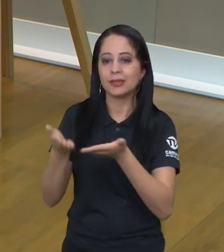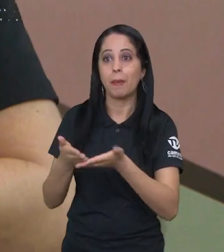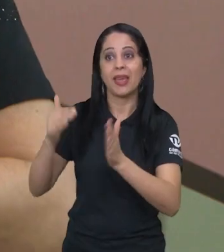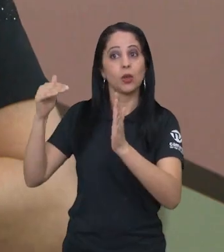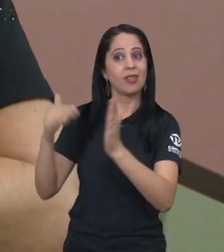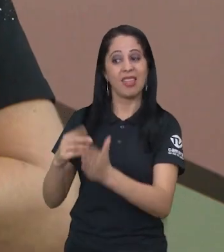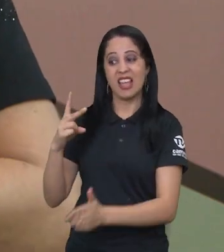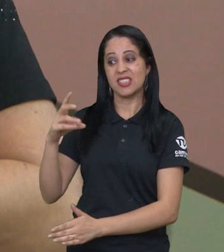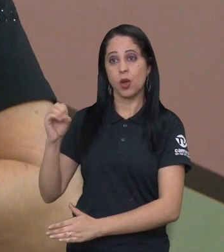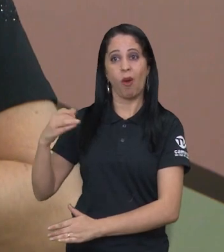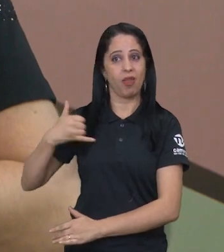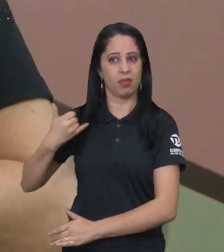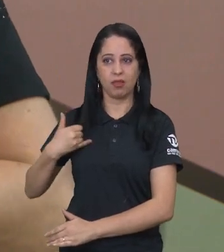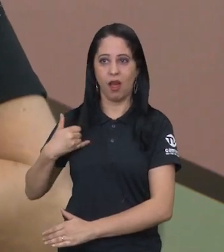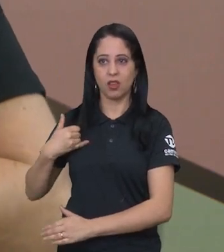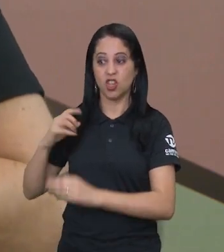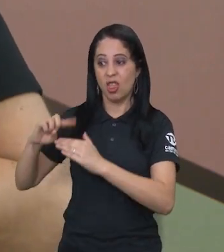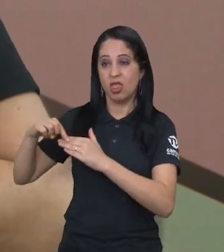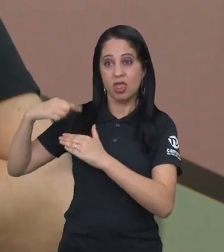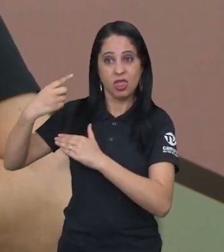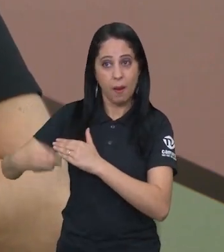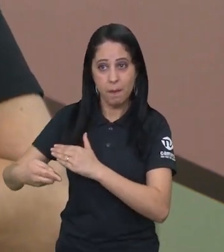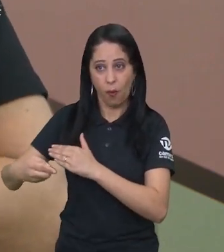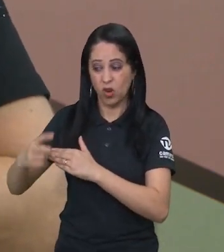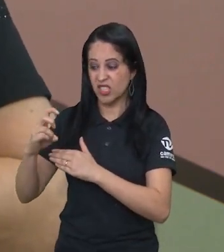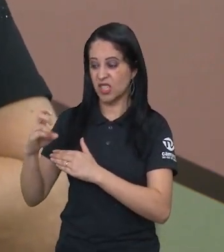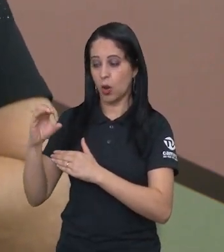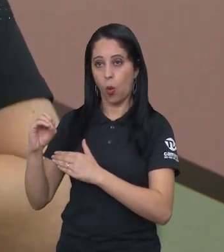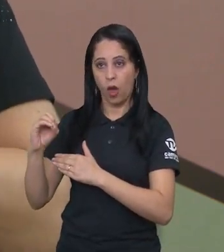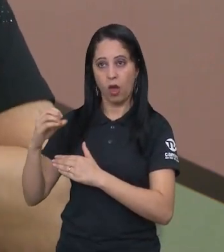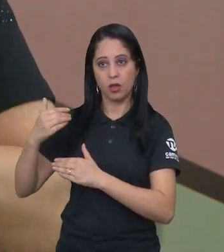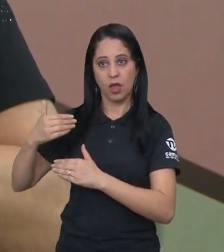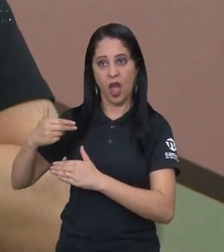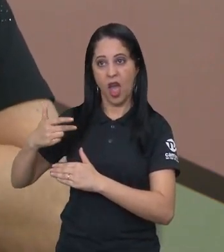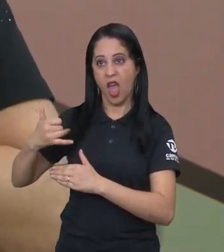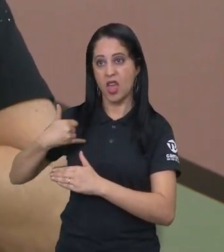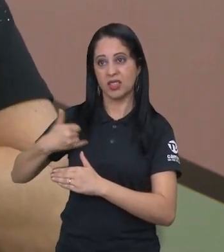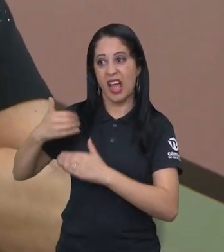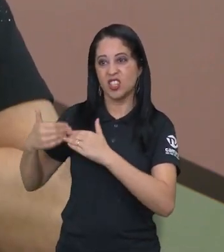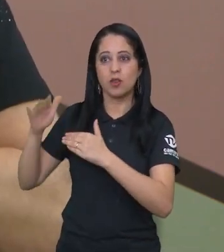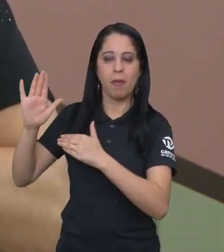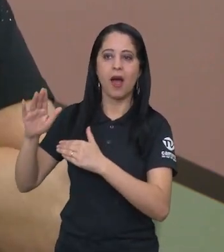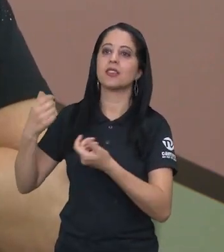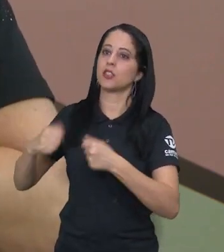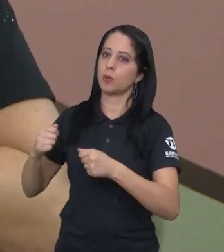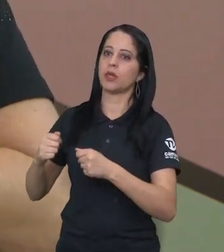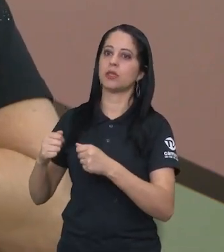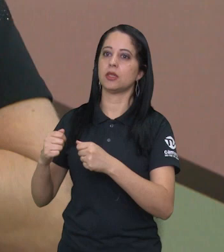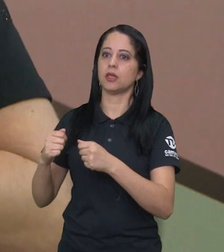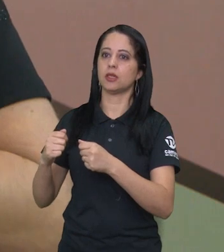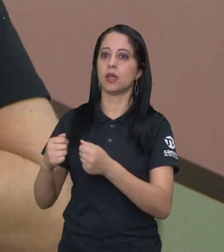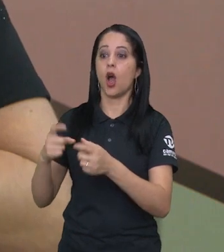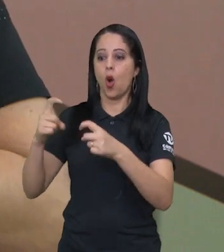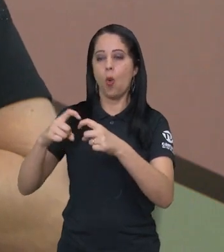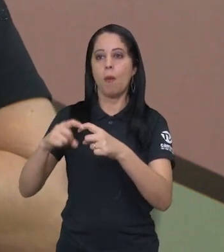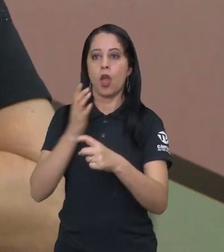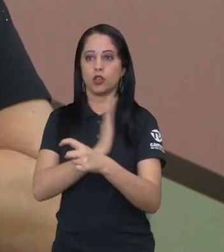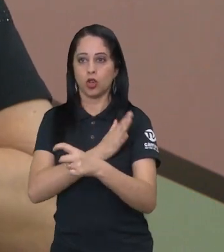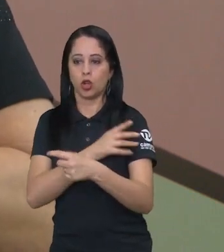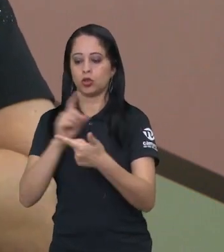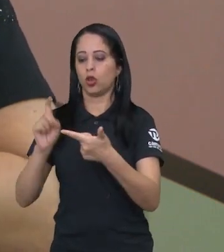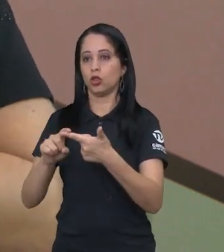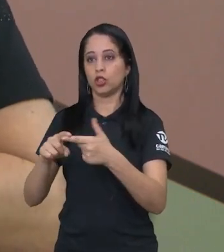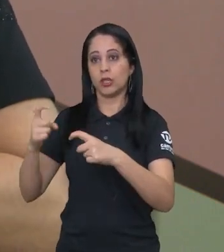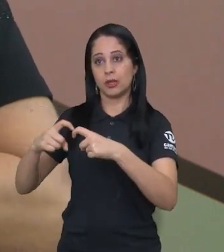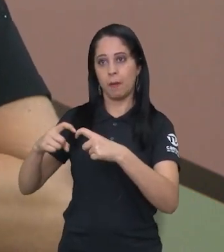infertilidade até os 50 anos. Depois dos 50 anos de idade, ela tem que ter autorização do cardiologista, do obstetra que vai acompanhar o parto